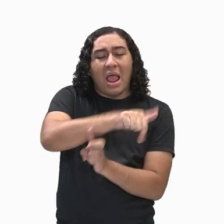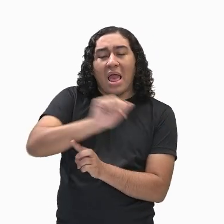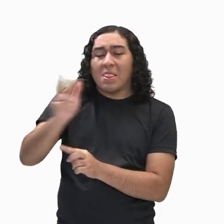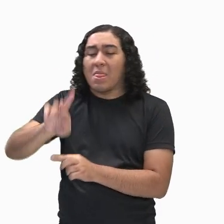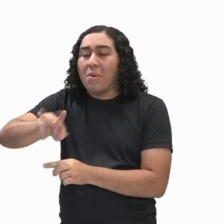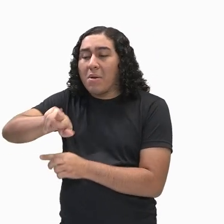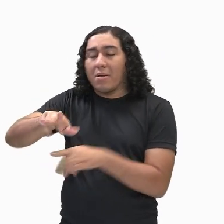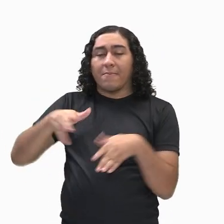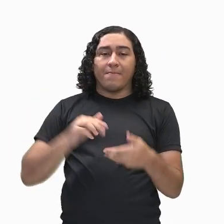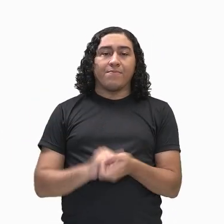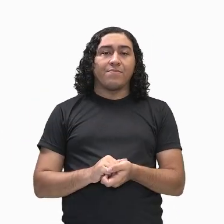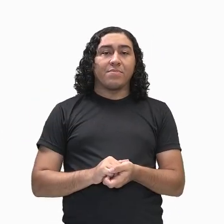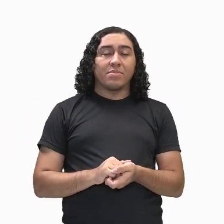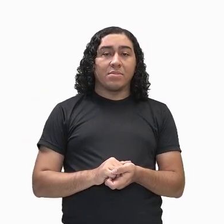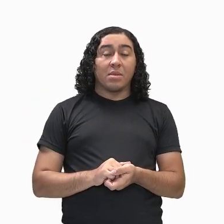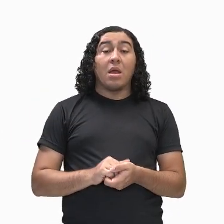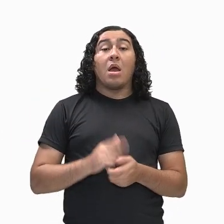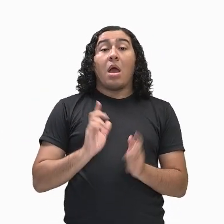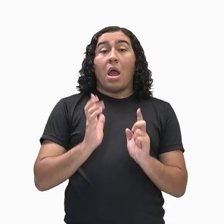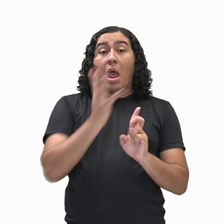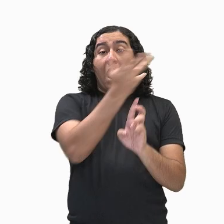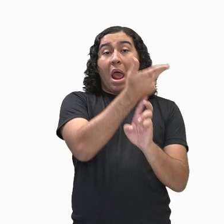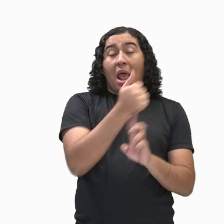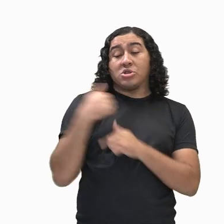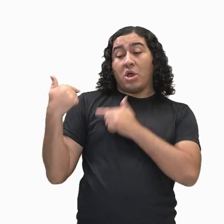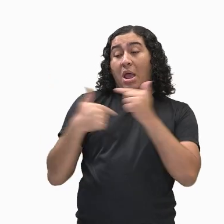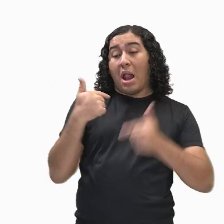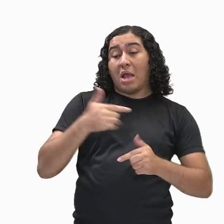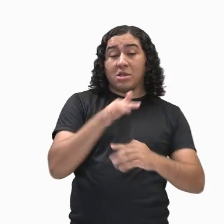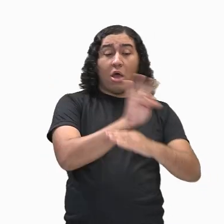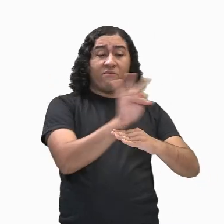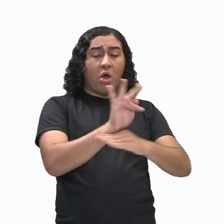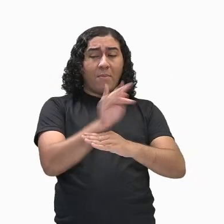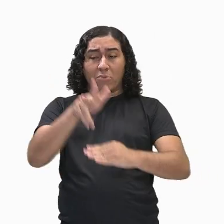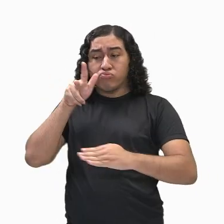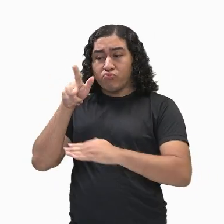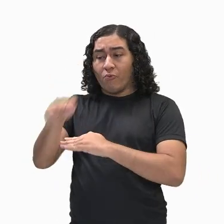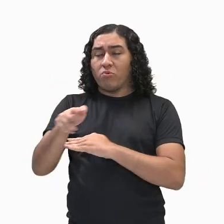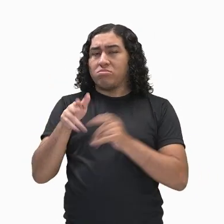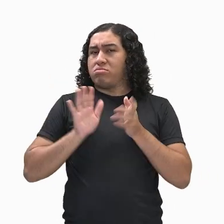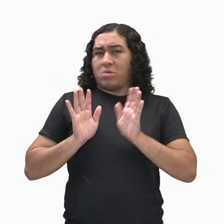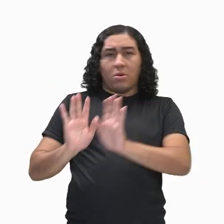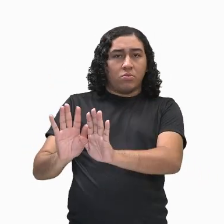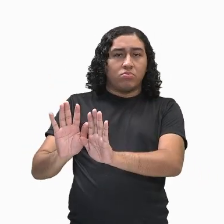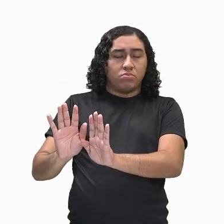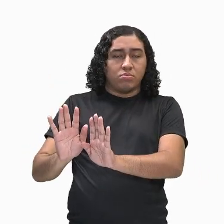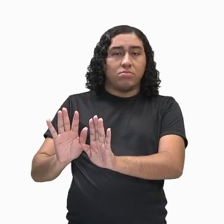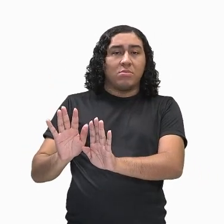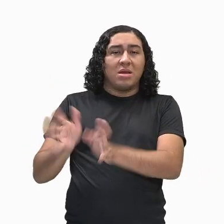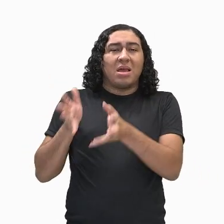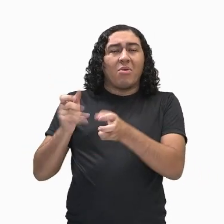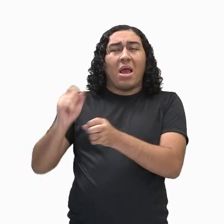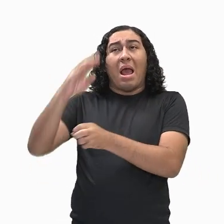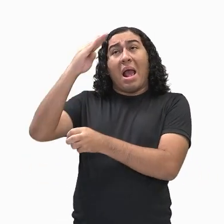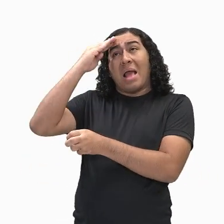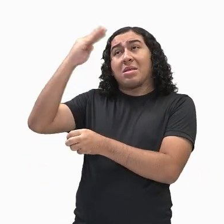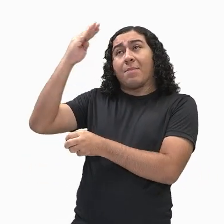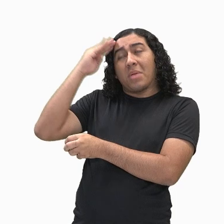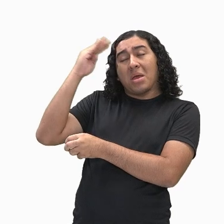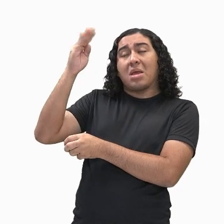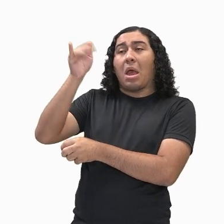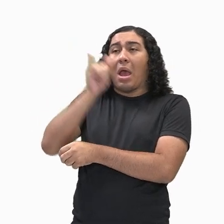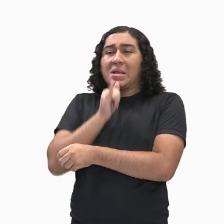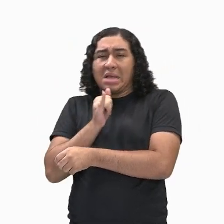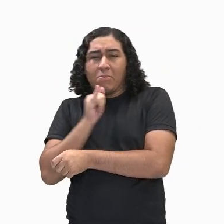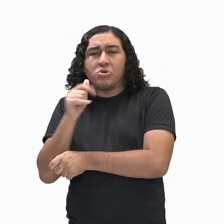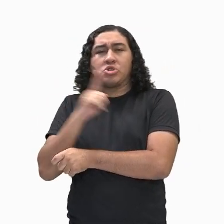arte clássica e formal. Eles querem se afastar da academia, digamos assim, da